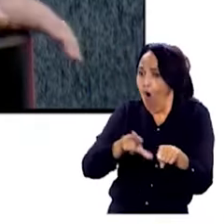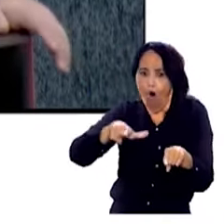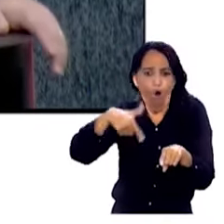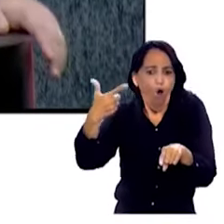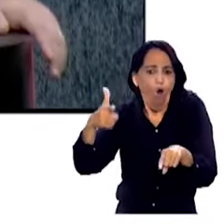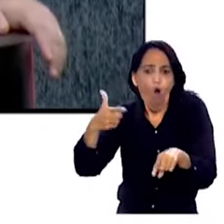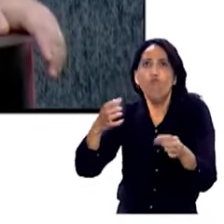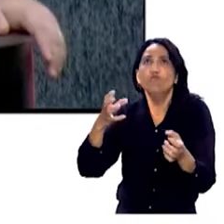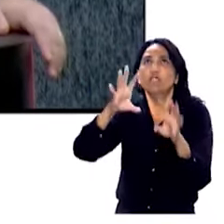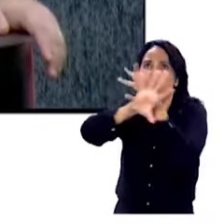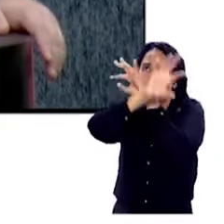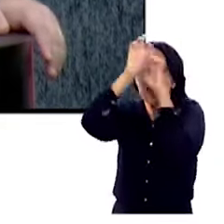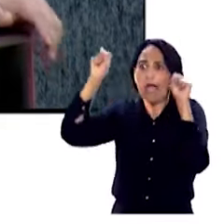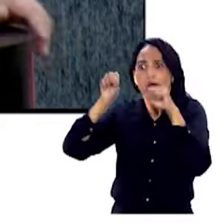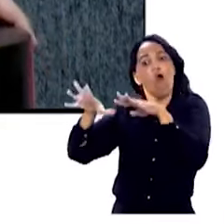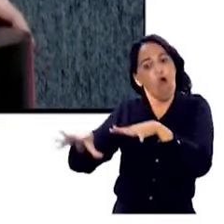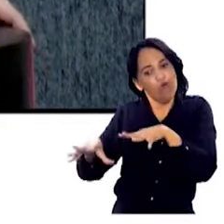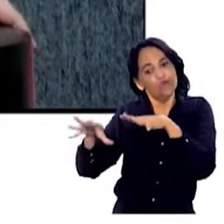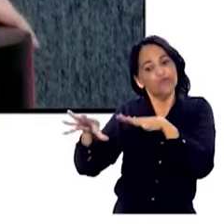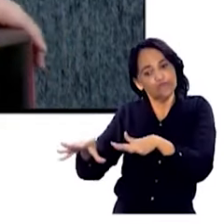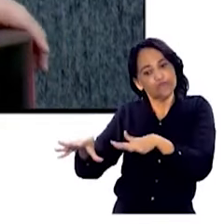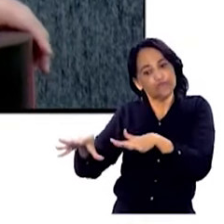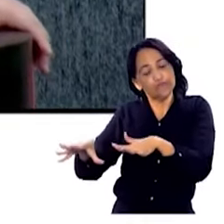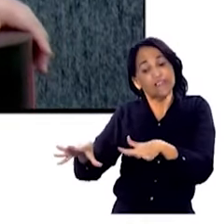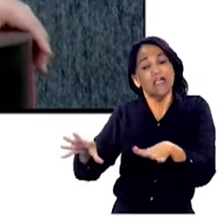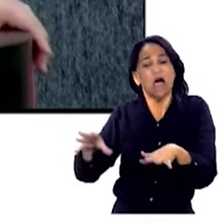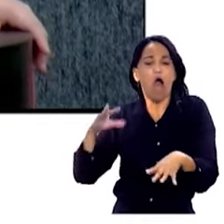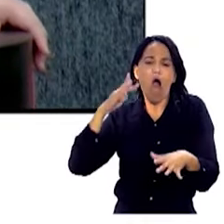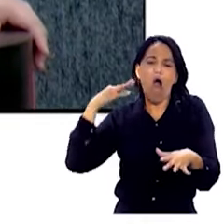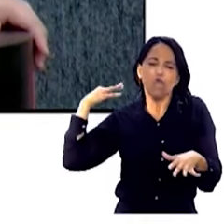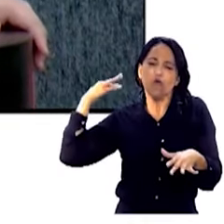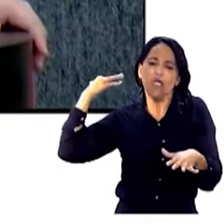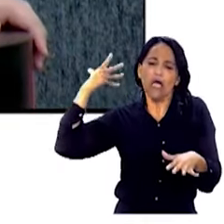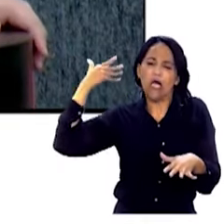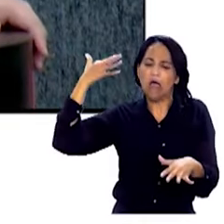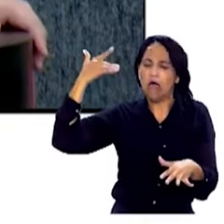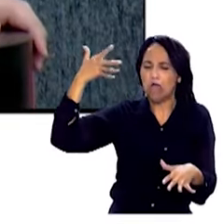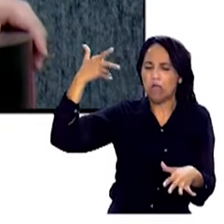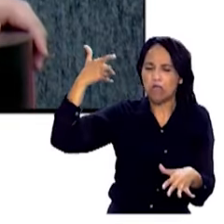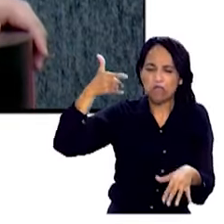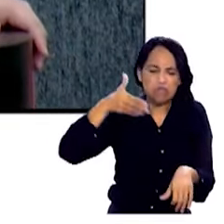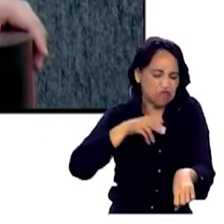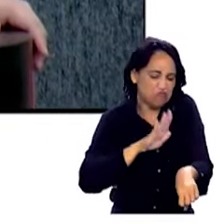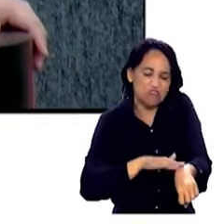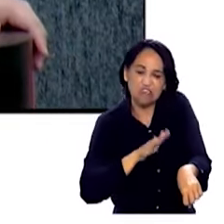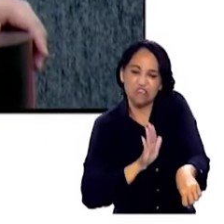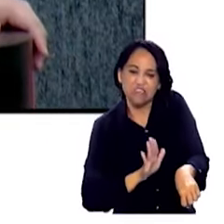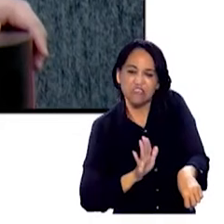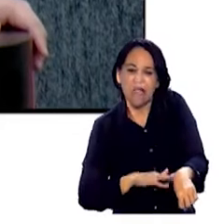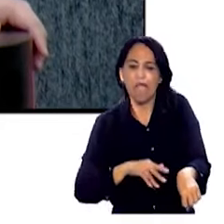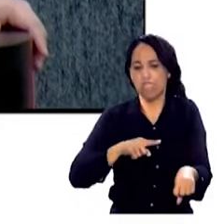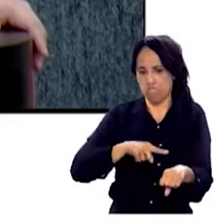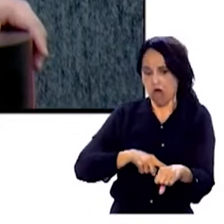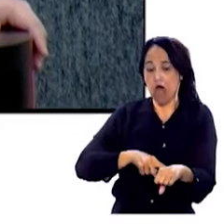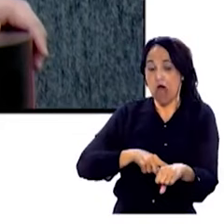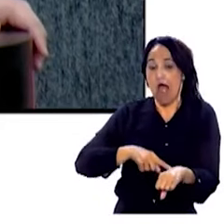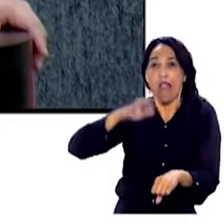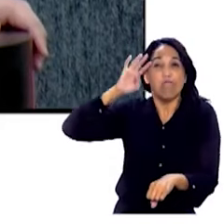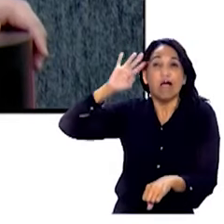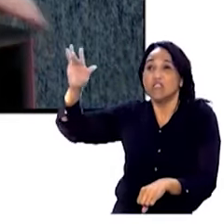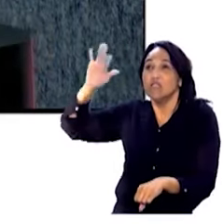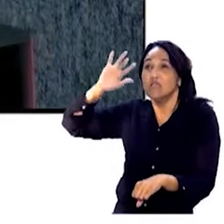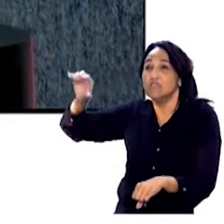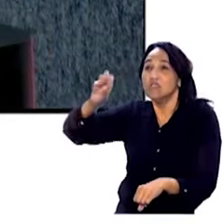Suprema corte do Reino Unido ou seja durante muito tempo nós imaginamos que o Supremo Tribunal Federal o Superior Tribunal de